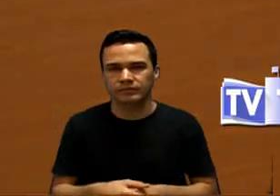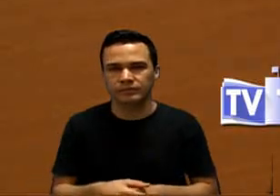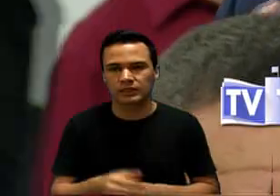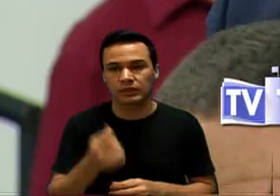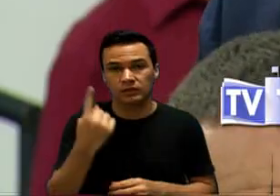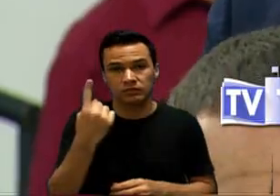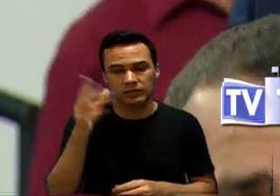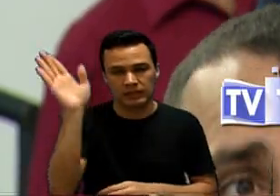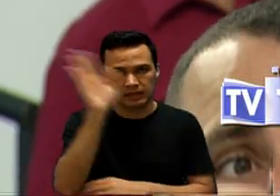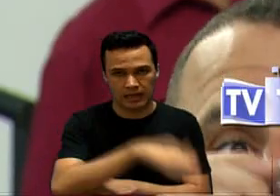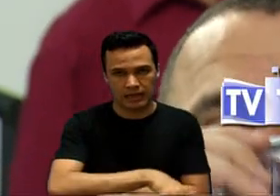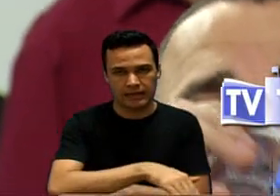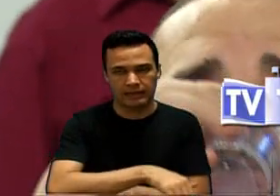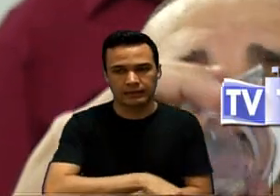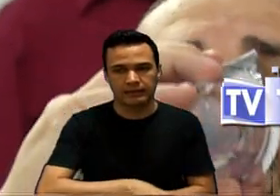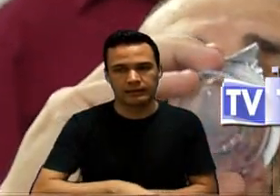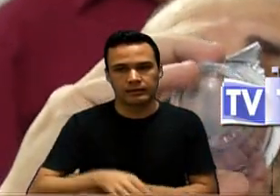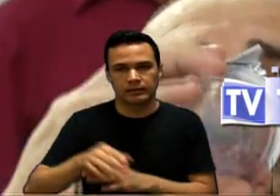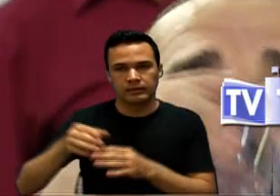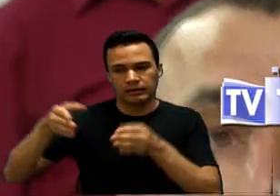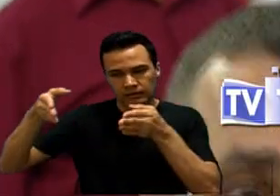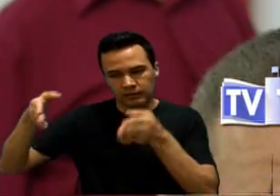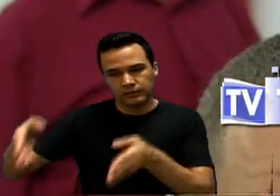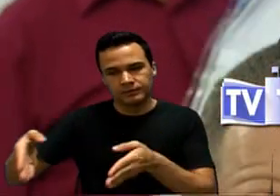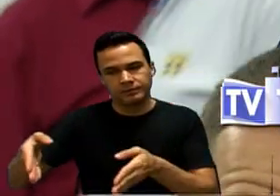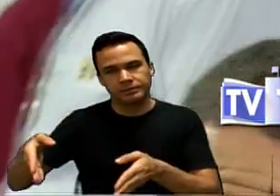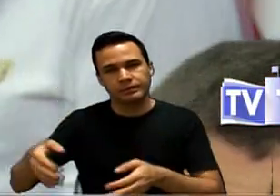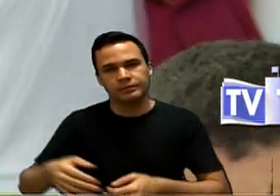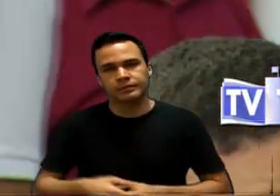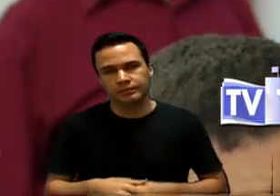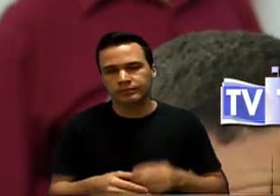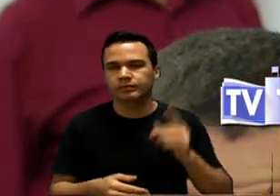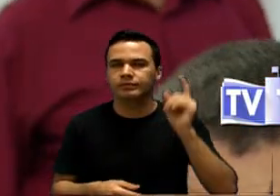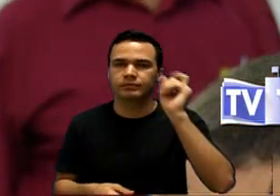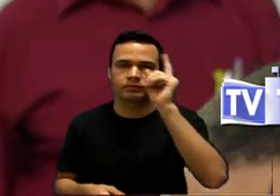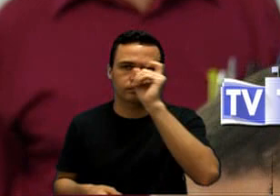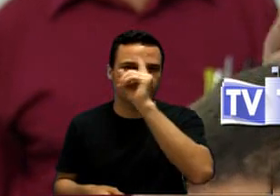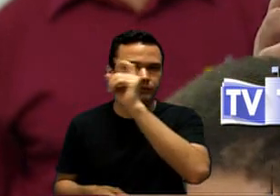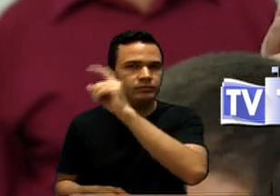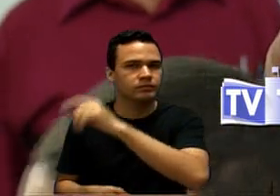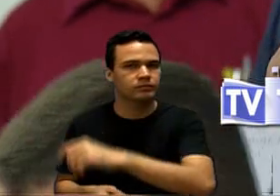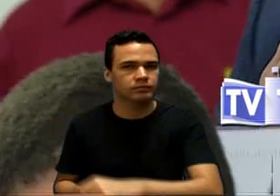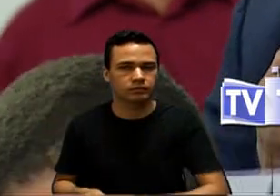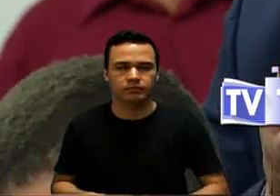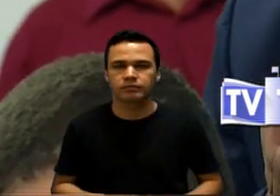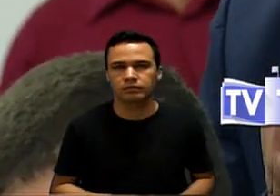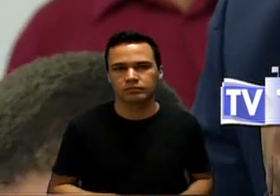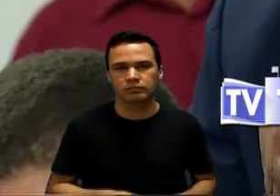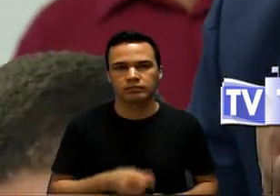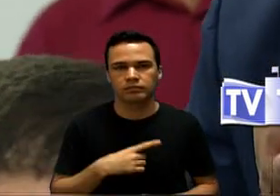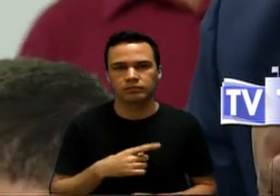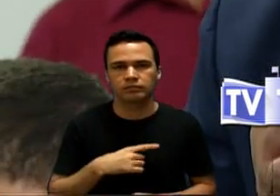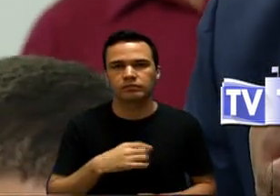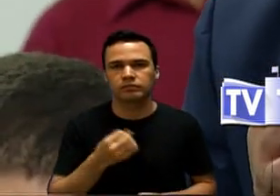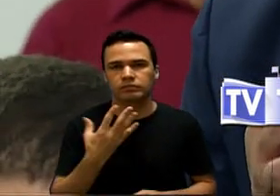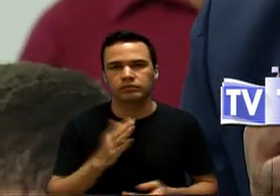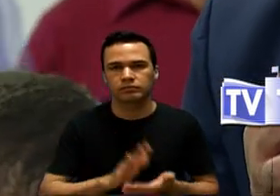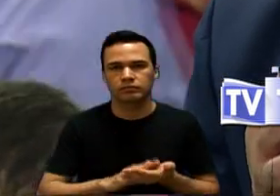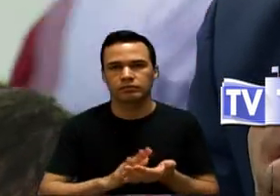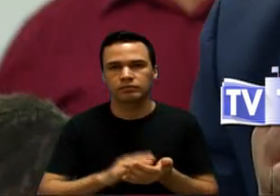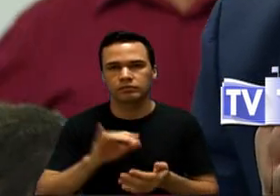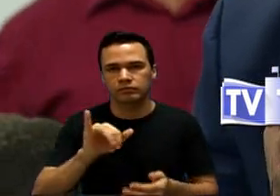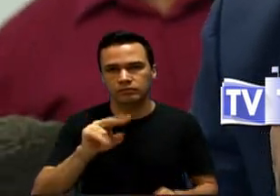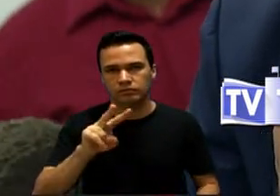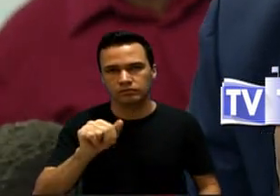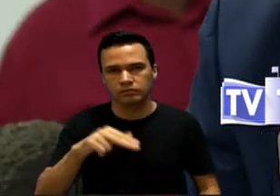Às 13 horas. 13 horas, isso. Então, o senhor veja que situação. Olha, eu tenho aqui o voto de congratulações ao senhor